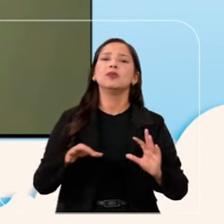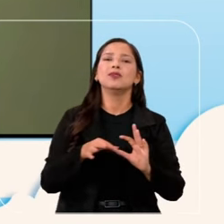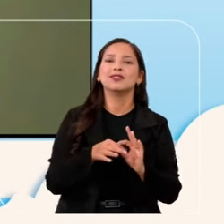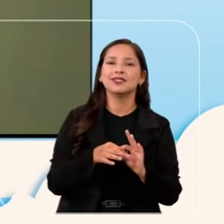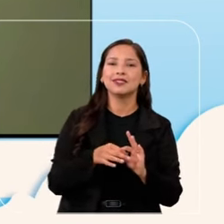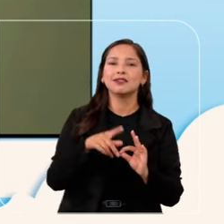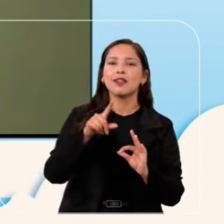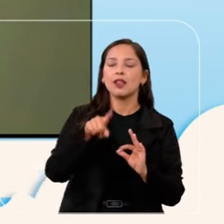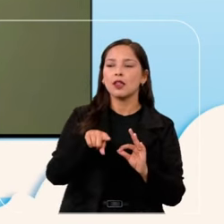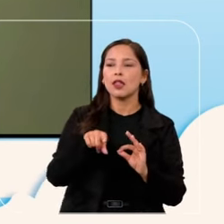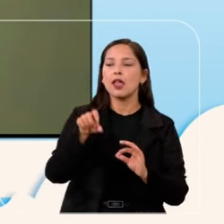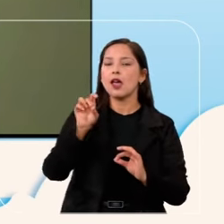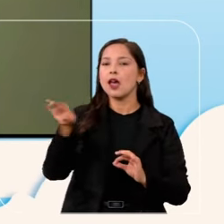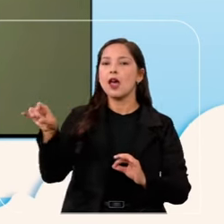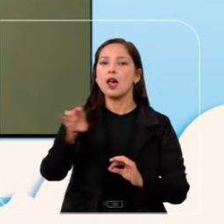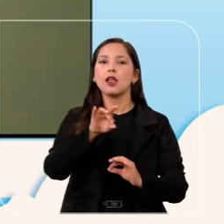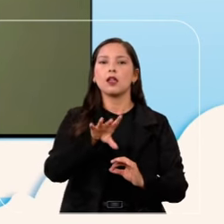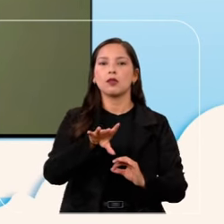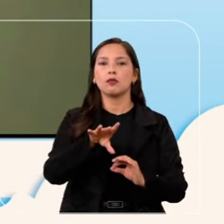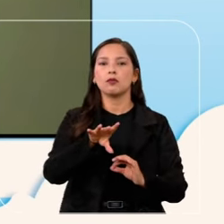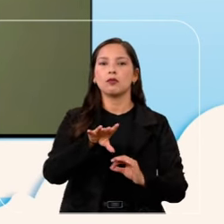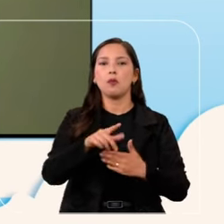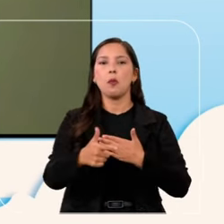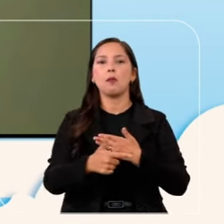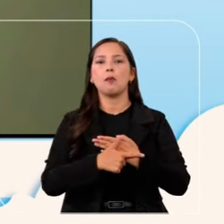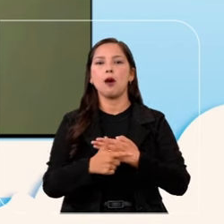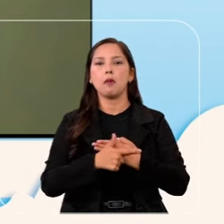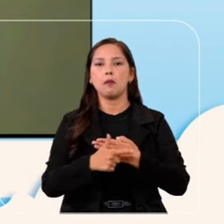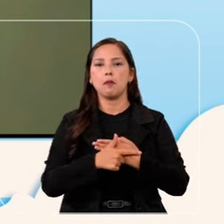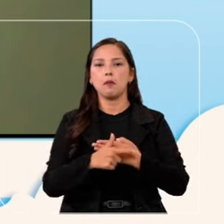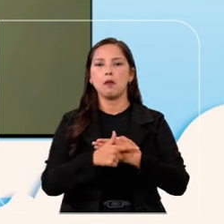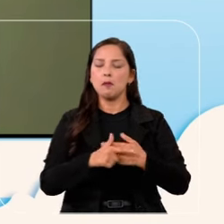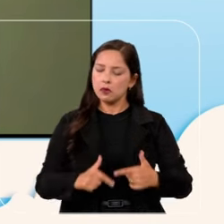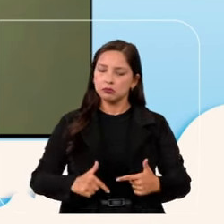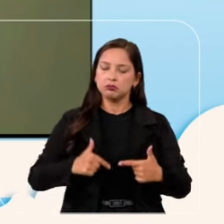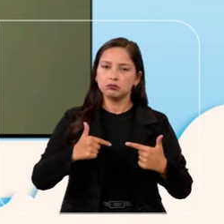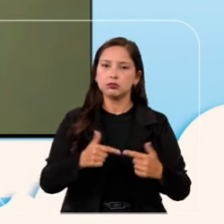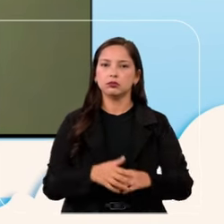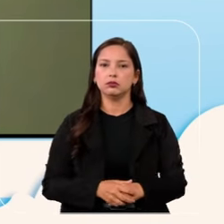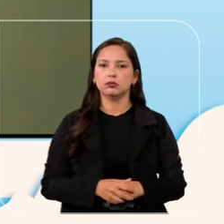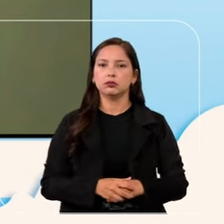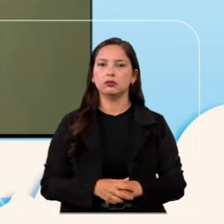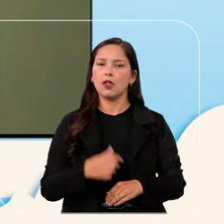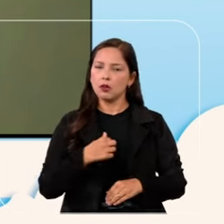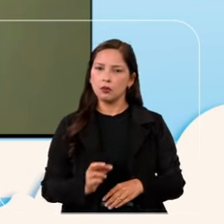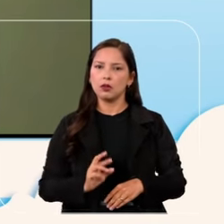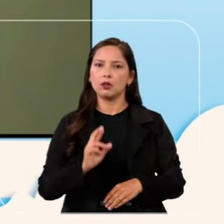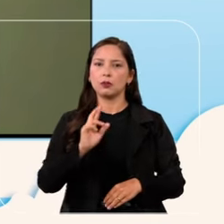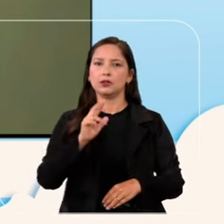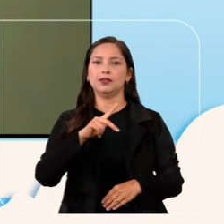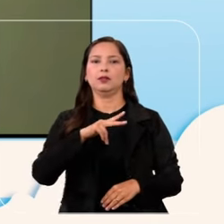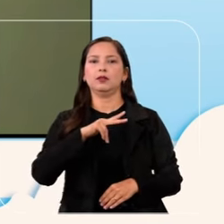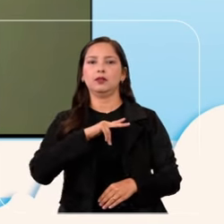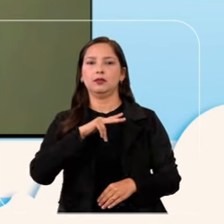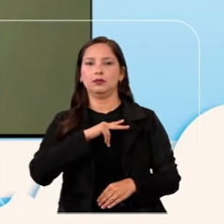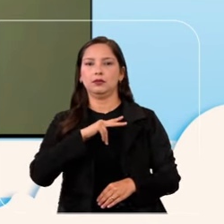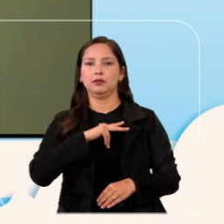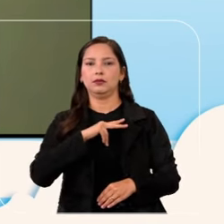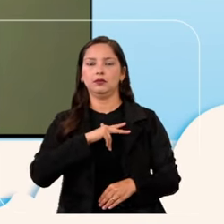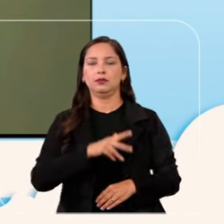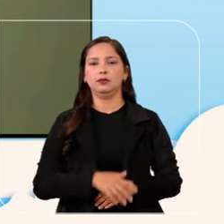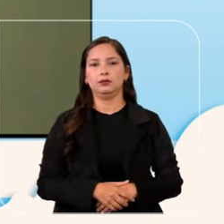cumprir o seu papel, fazer a sua parte E eu hoje aqui falo em nome do setor privado que no Brasil vem cumprindo sua parte